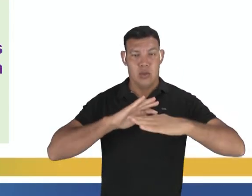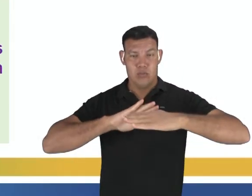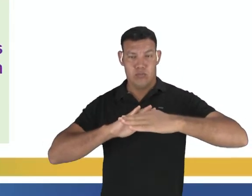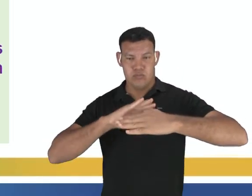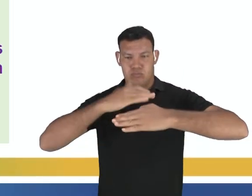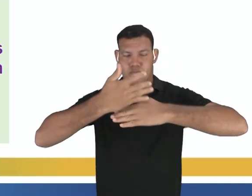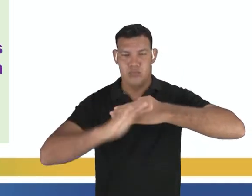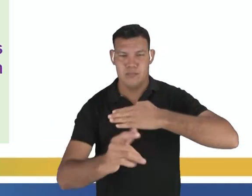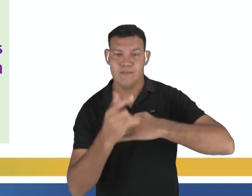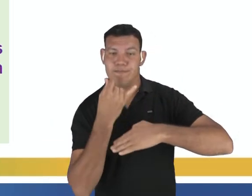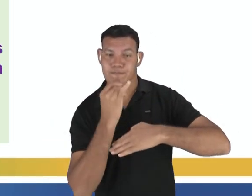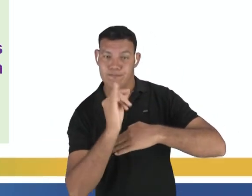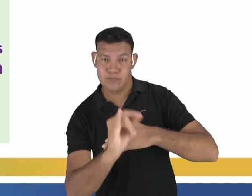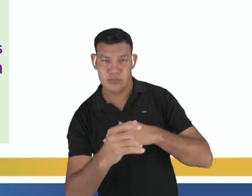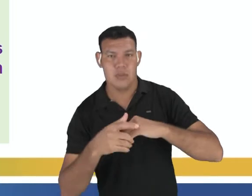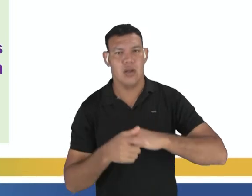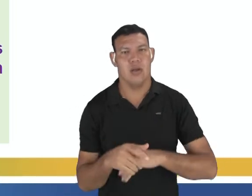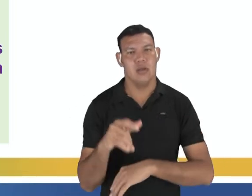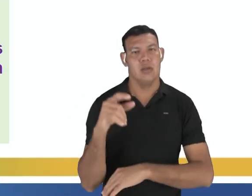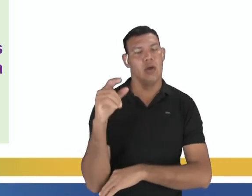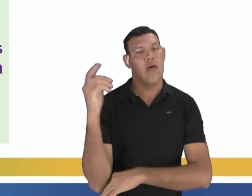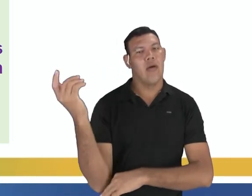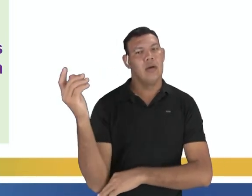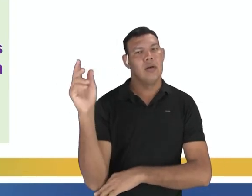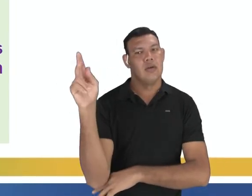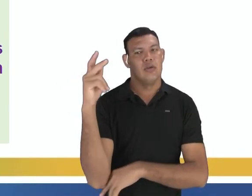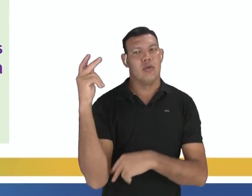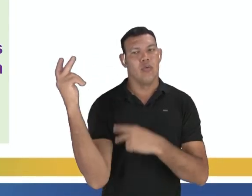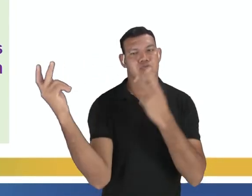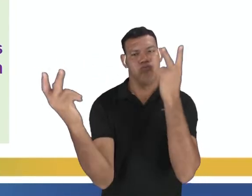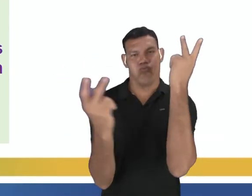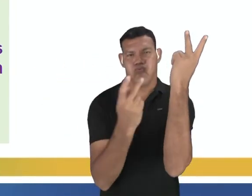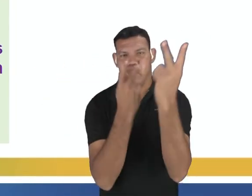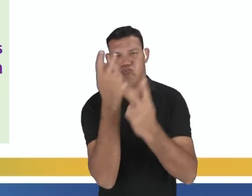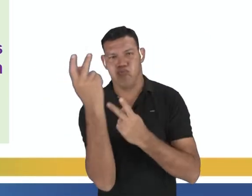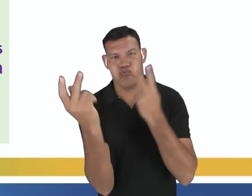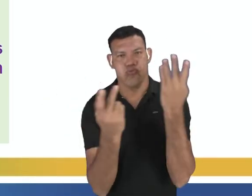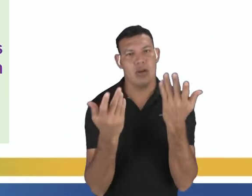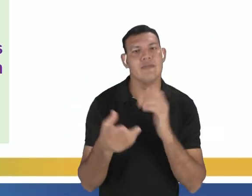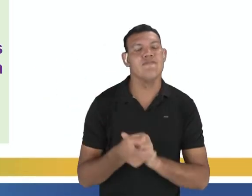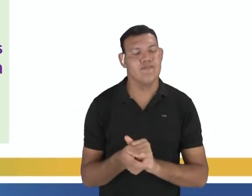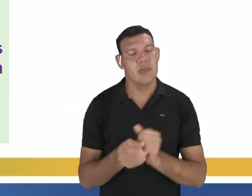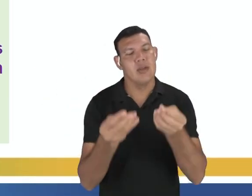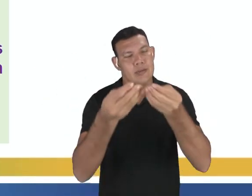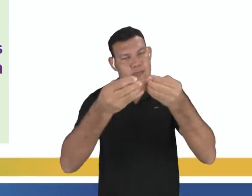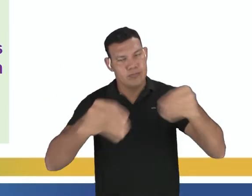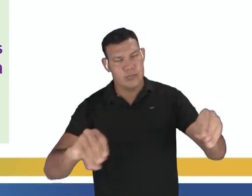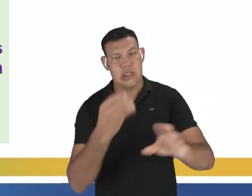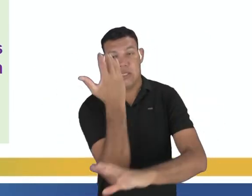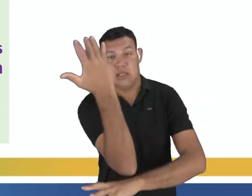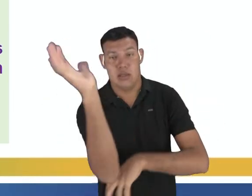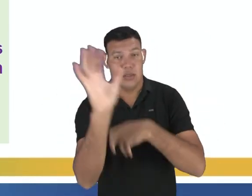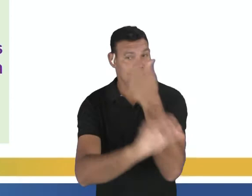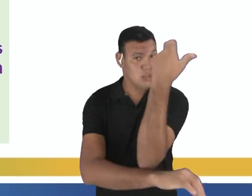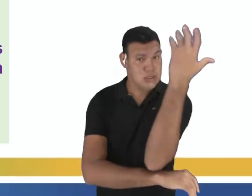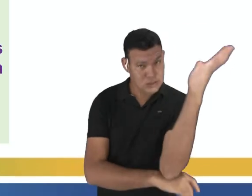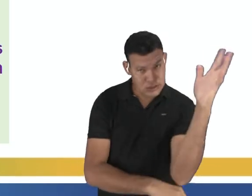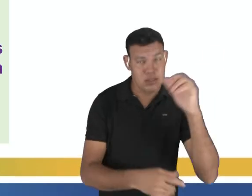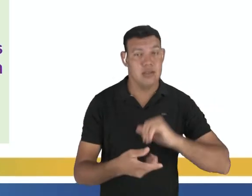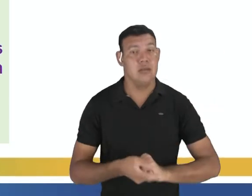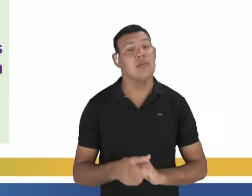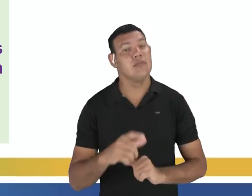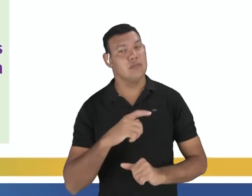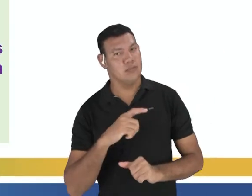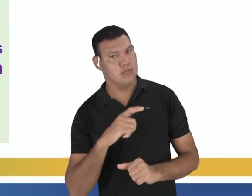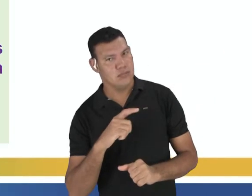termoelétrica, eólica, solar, maremotriz, todo meio de produção de energia, ele vai causar impactos no meio ambiente, tá? O que acontece